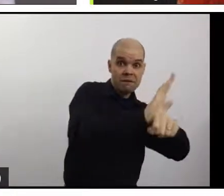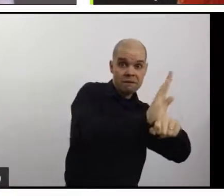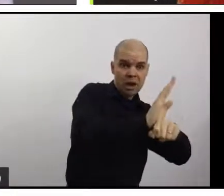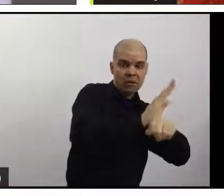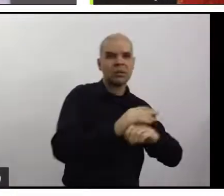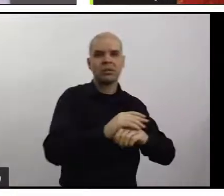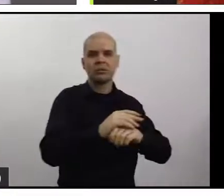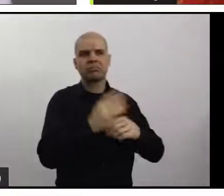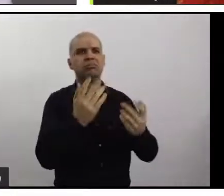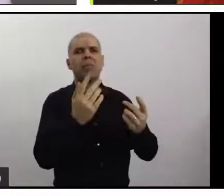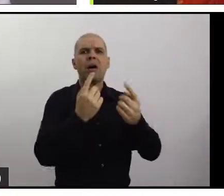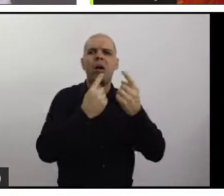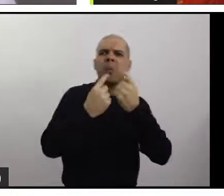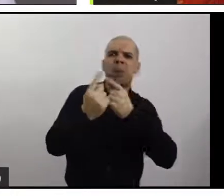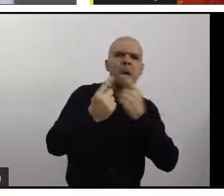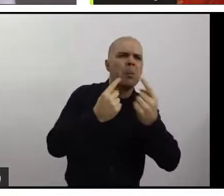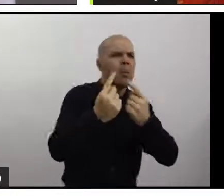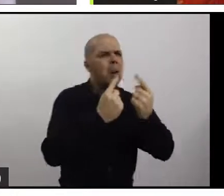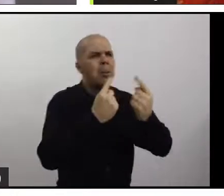e depois não tinha onde mostrar.